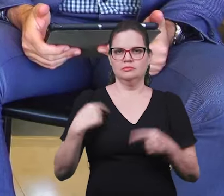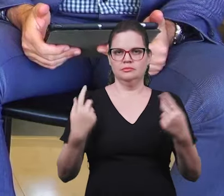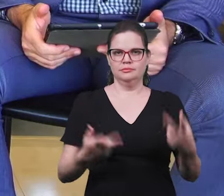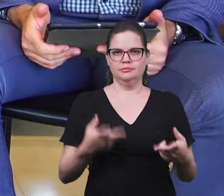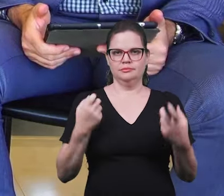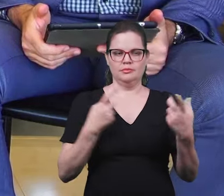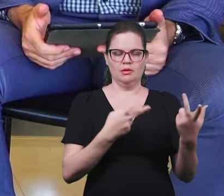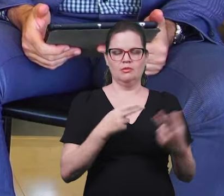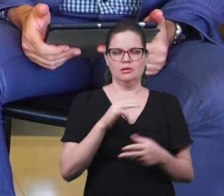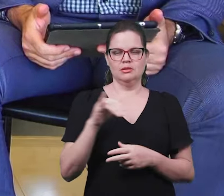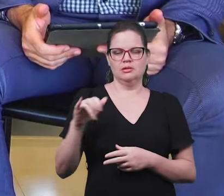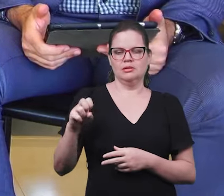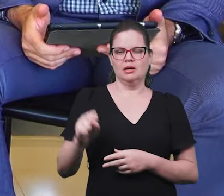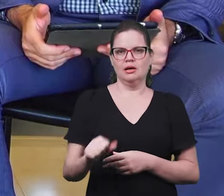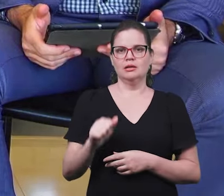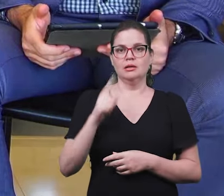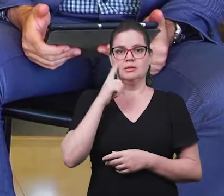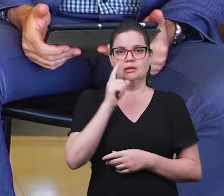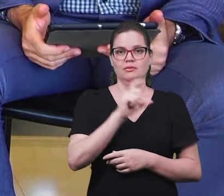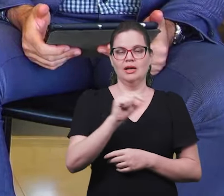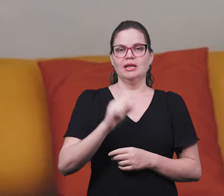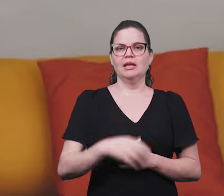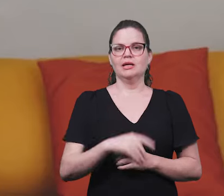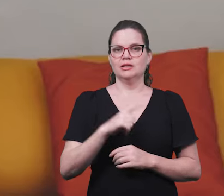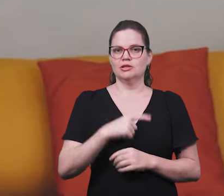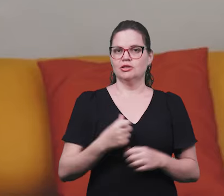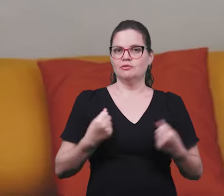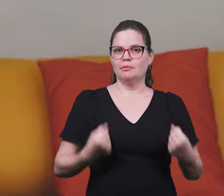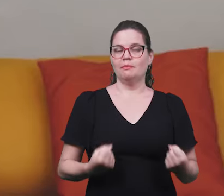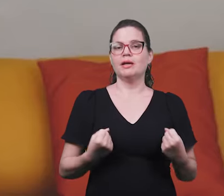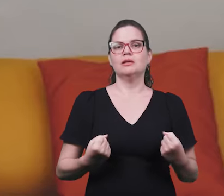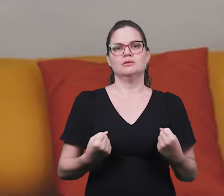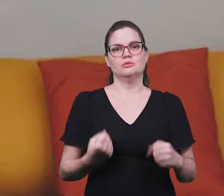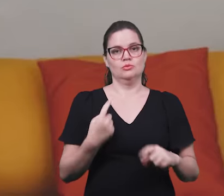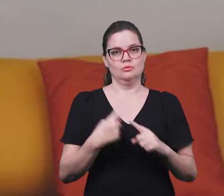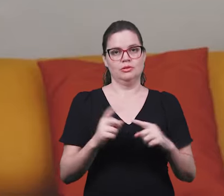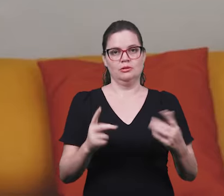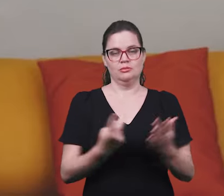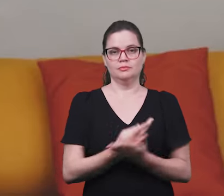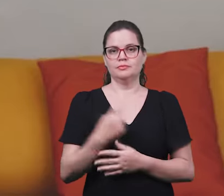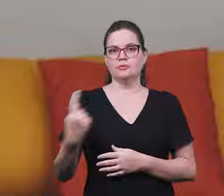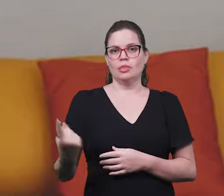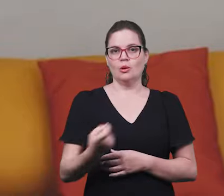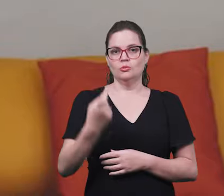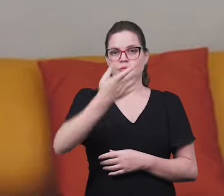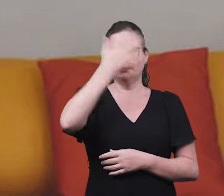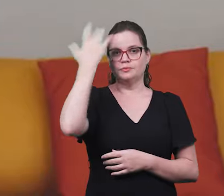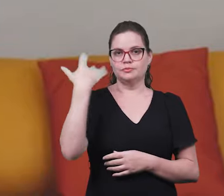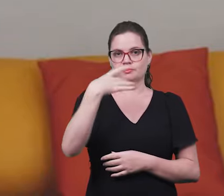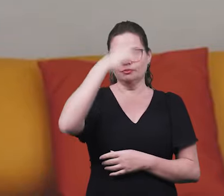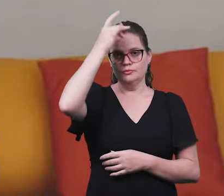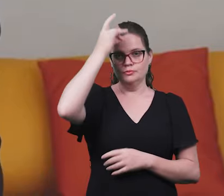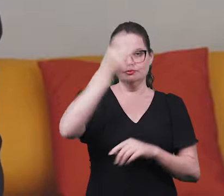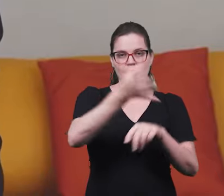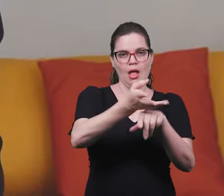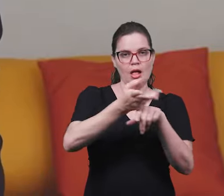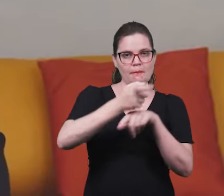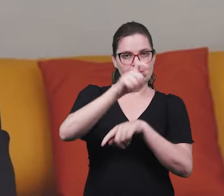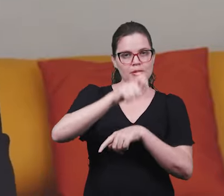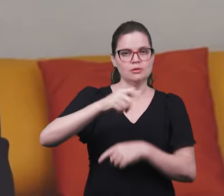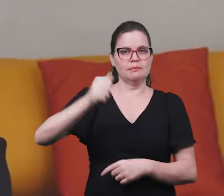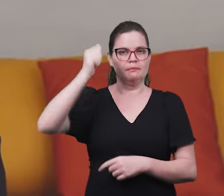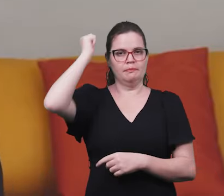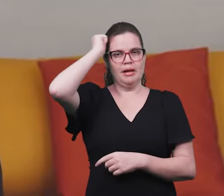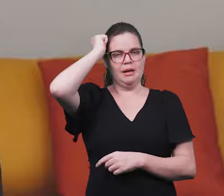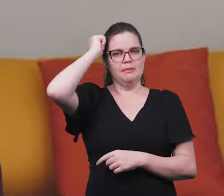falou que havia uma coisa que pesava sobre eles ali, né? Quer dizer, o Espírito Santo é o que convence o homem do pecado. E ele foi enviado